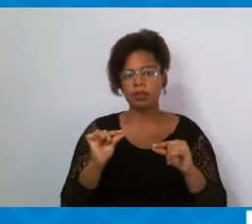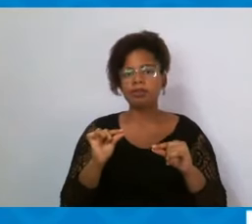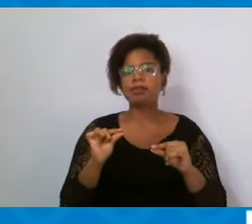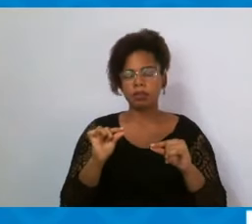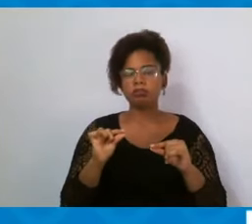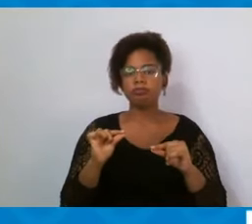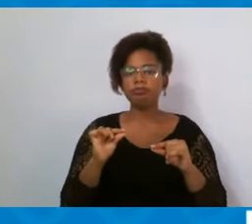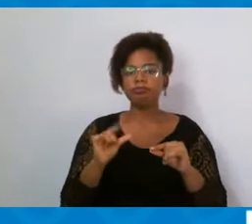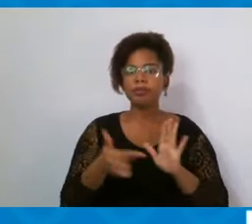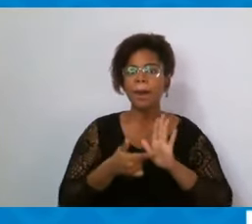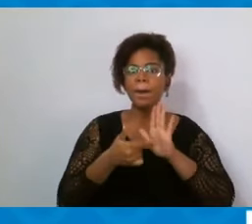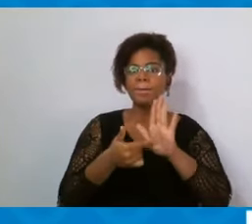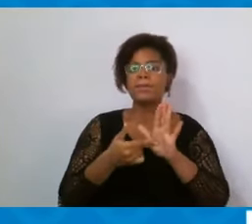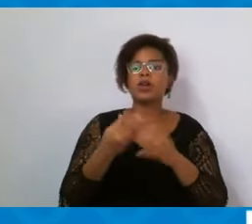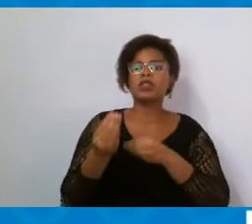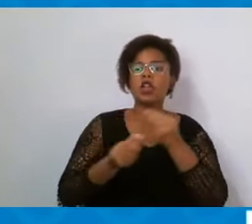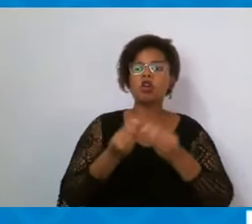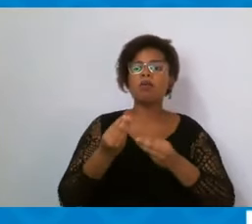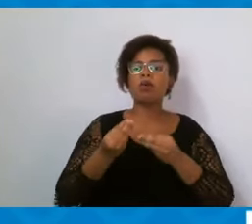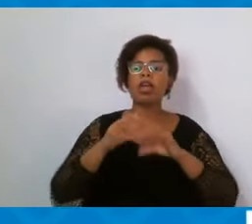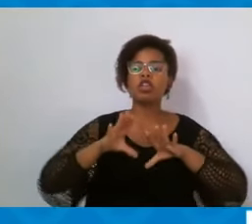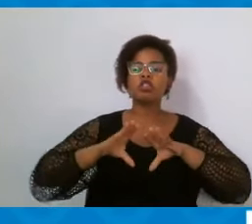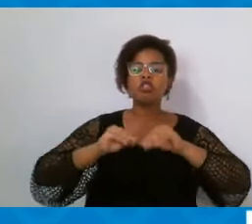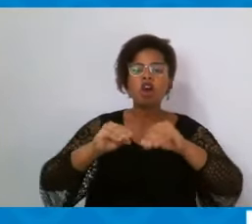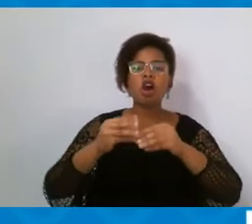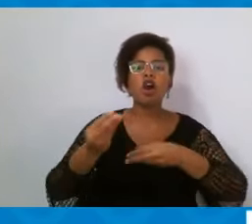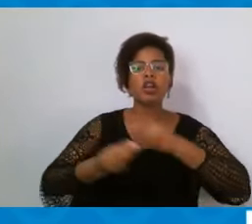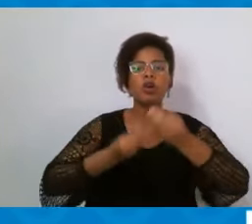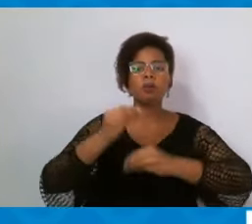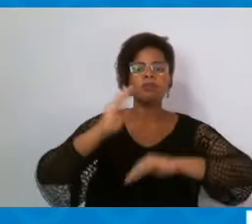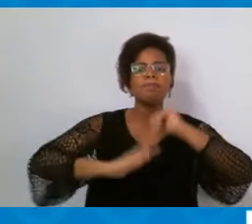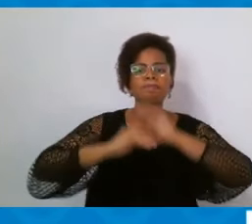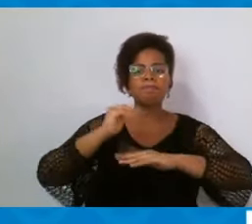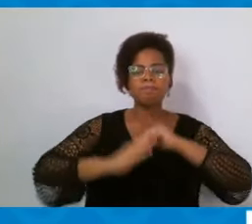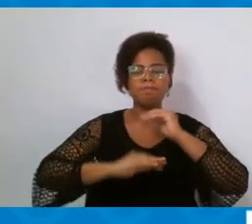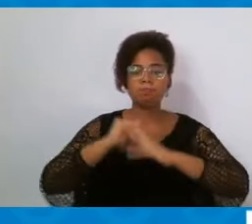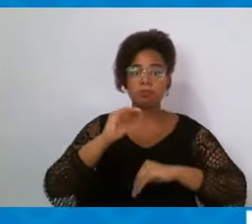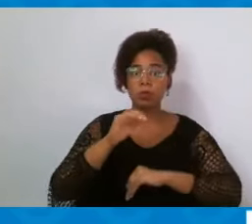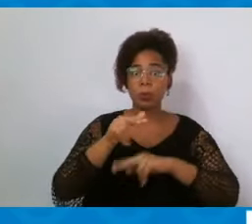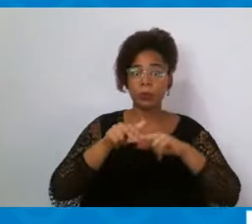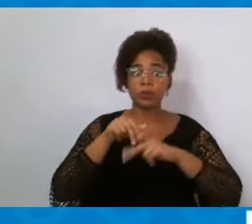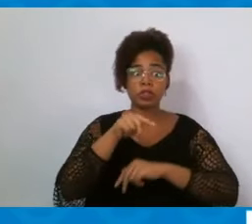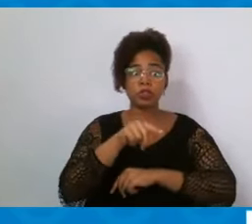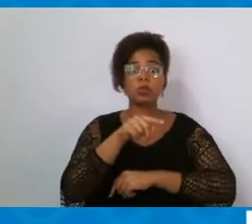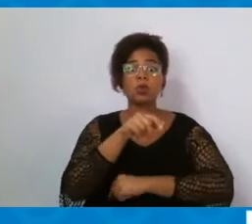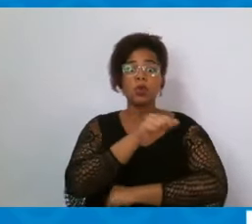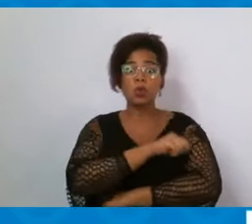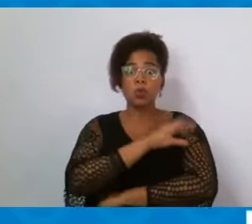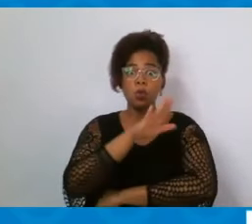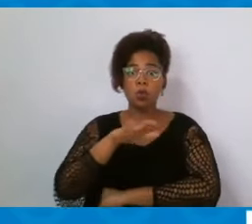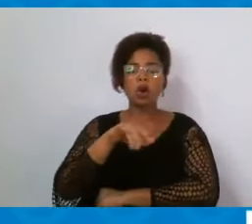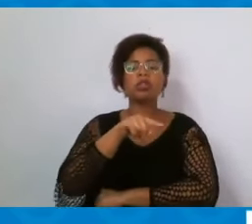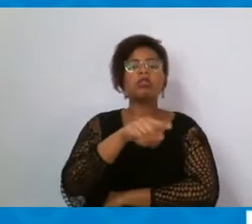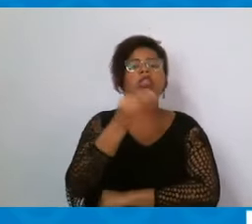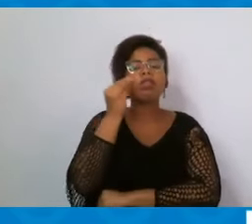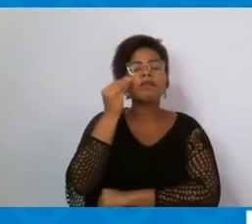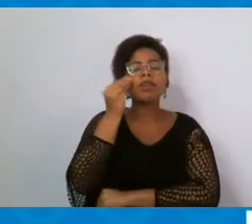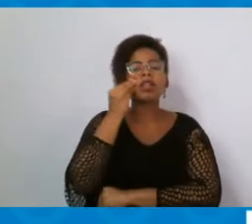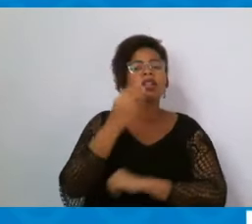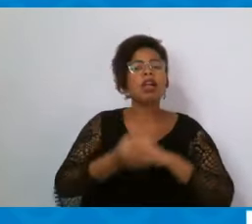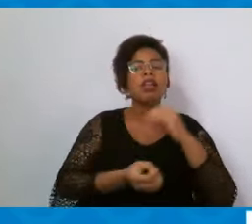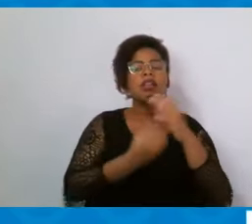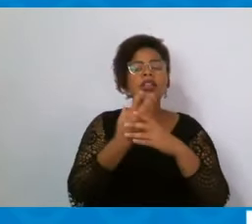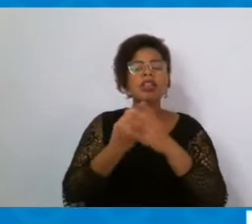materialidade, porque eles vão ter que prototipar aquela solução, ou seja, criar mesmo, de verdade. Não é só uma coisa conceitual. Ah, se